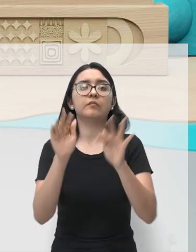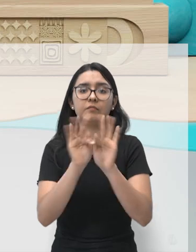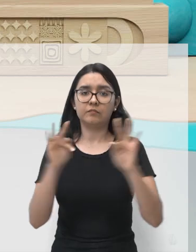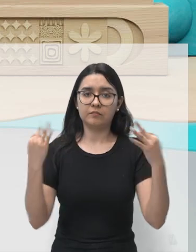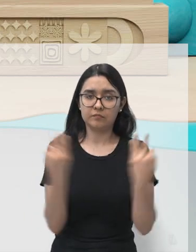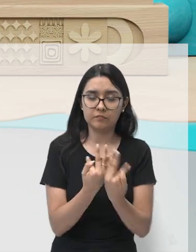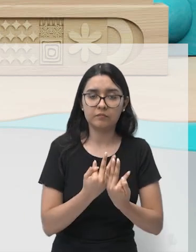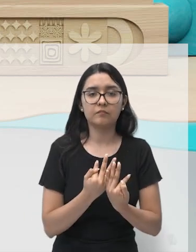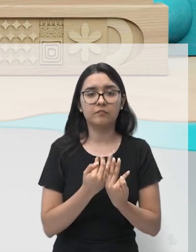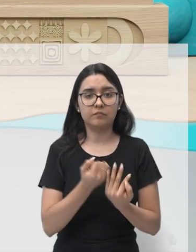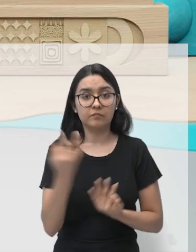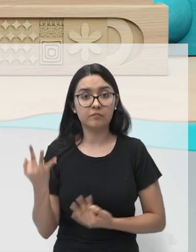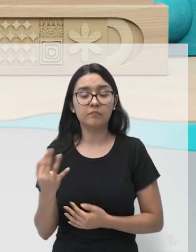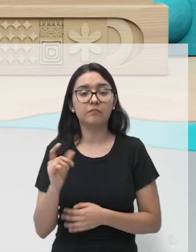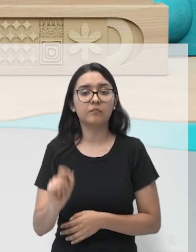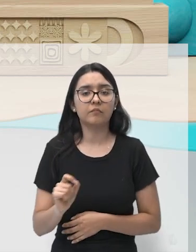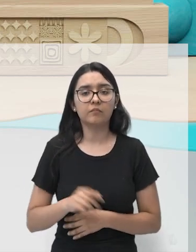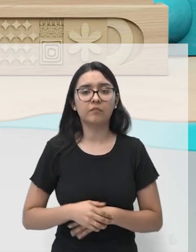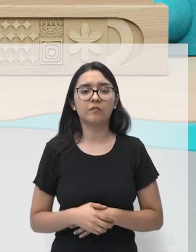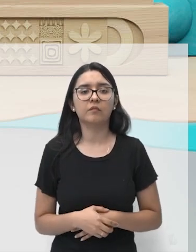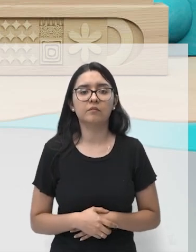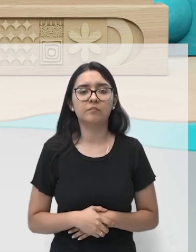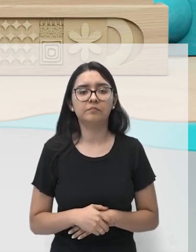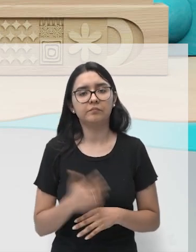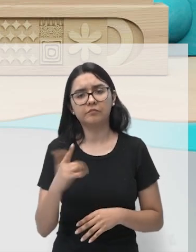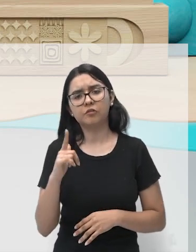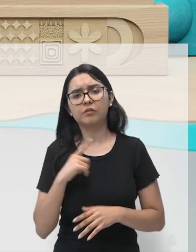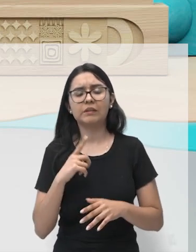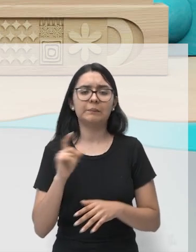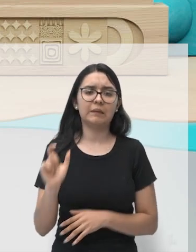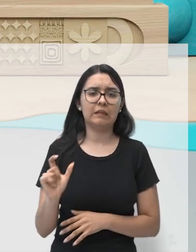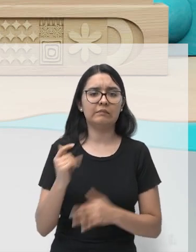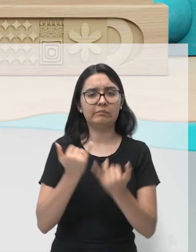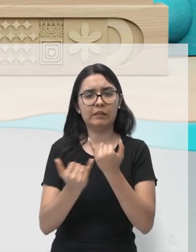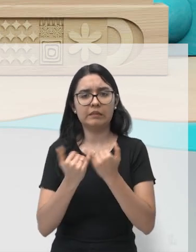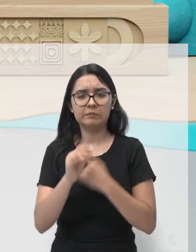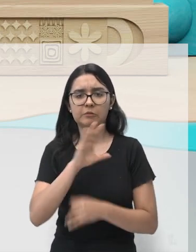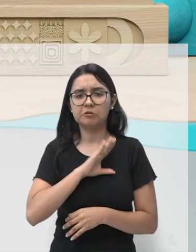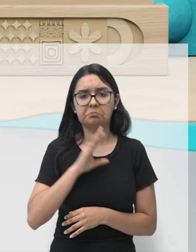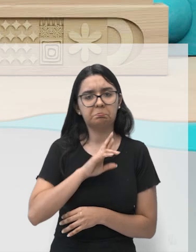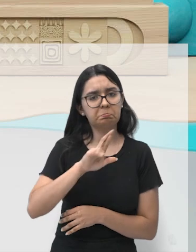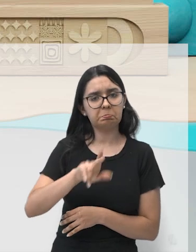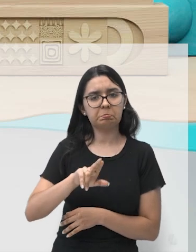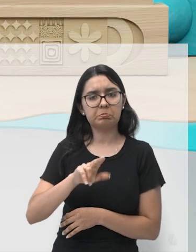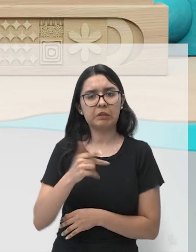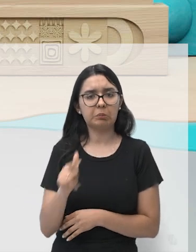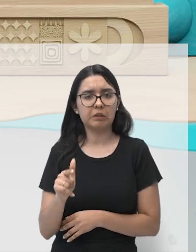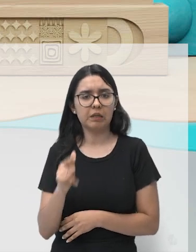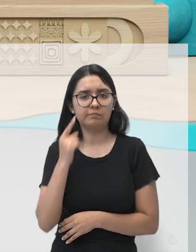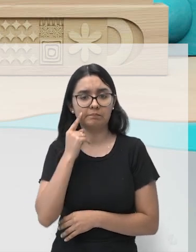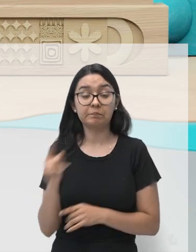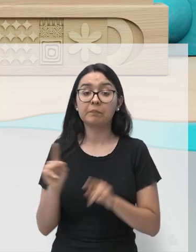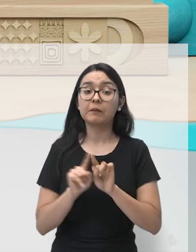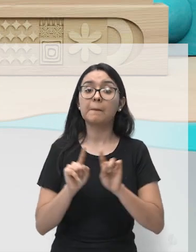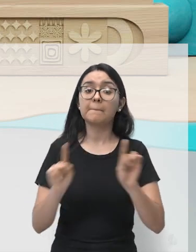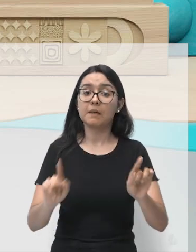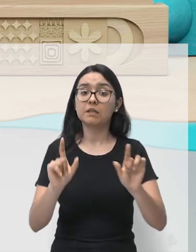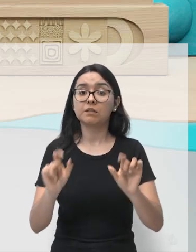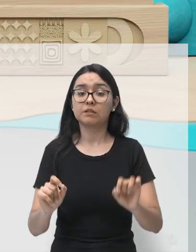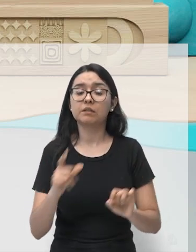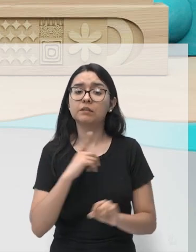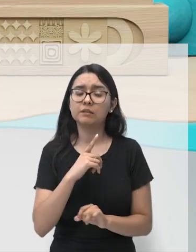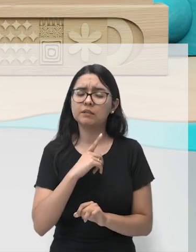plural. Não tem muitas palavras cognatas aqui, na verdade só tem families, né, nesse trecho. Porém, eu tenho